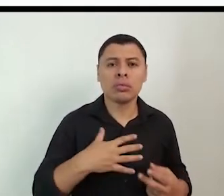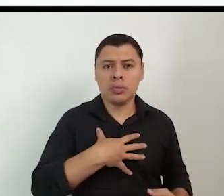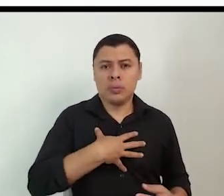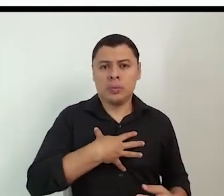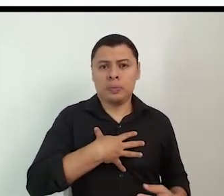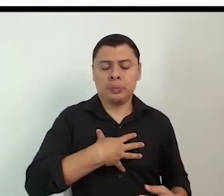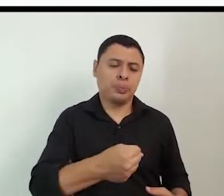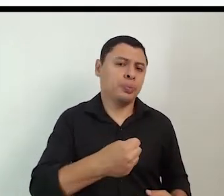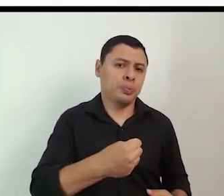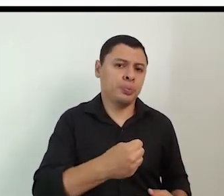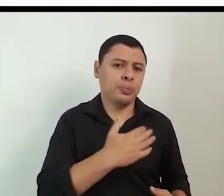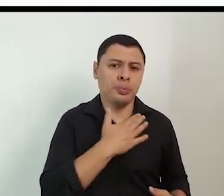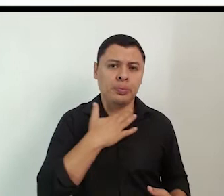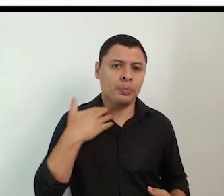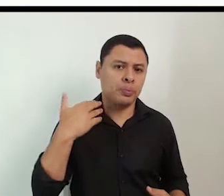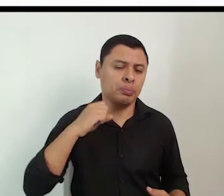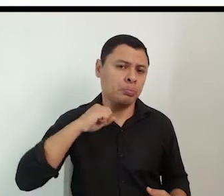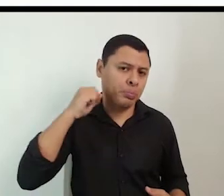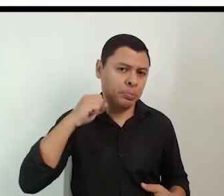do que da população geral.